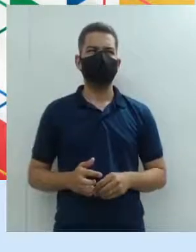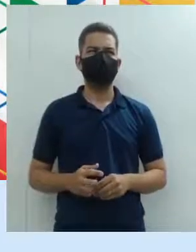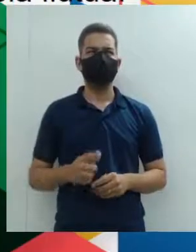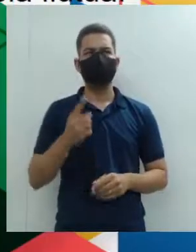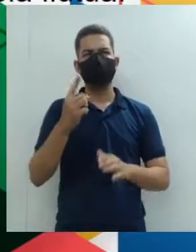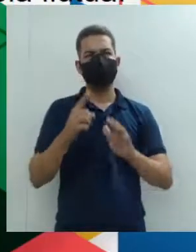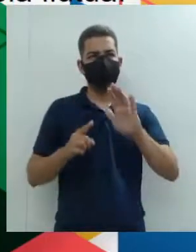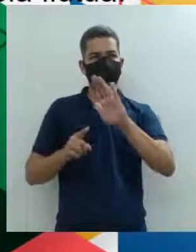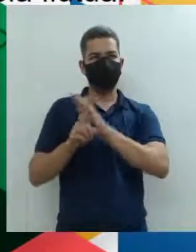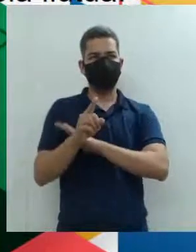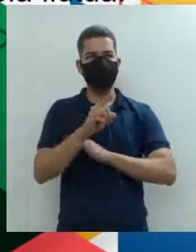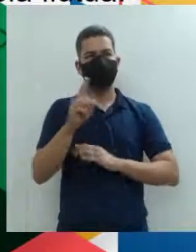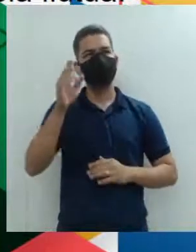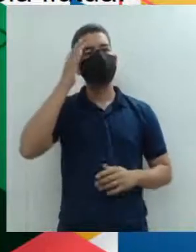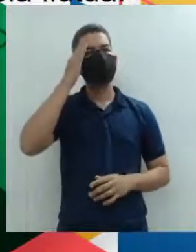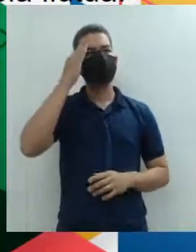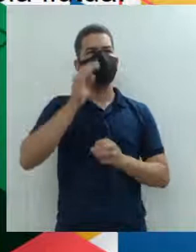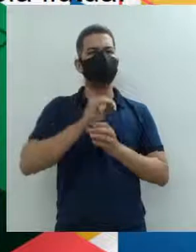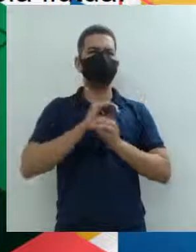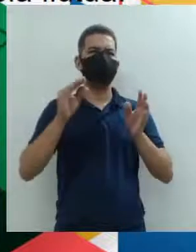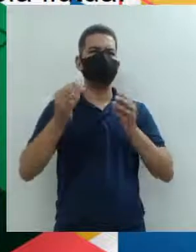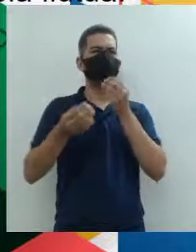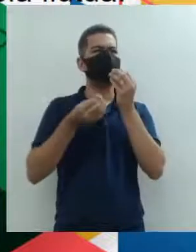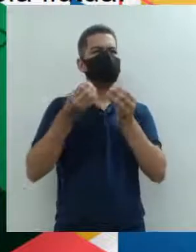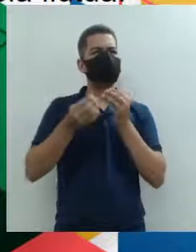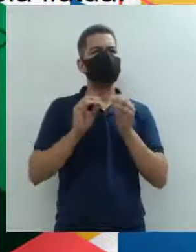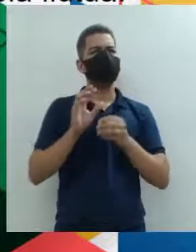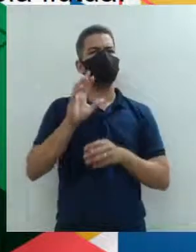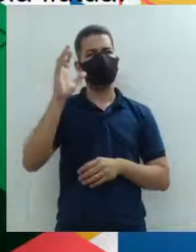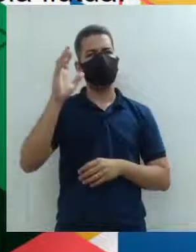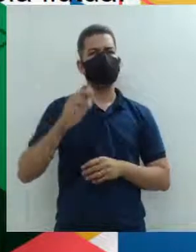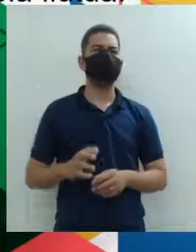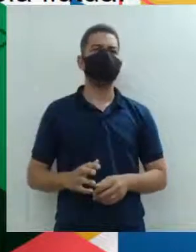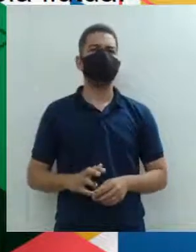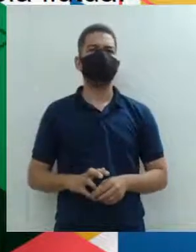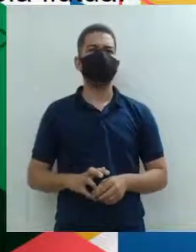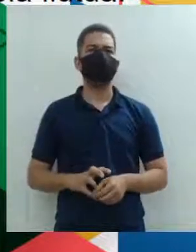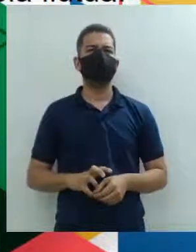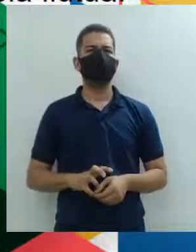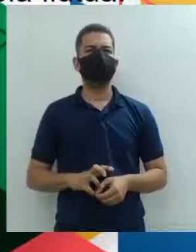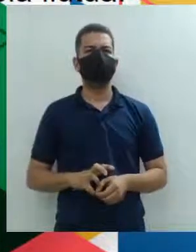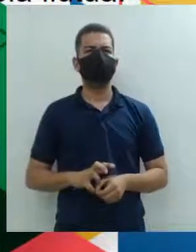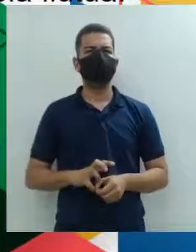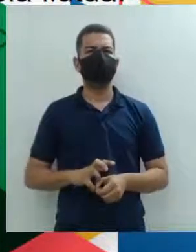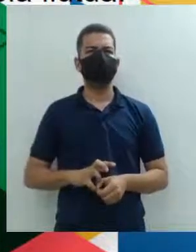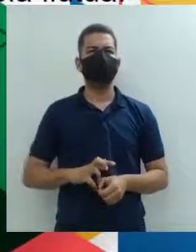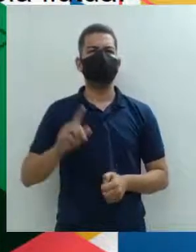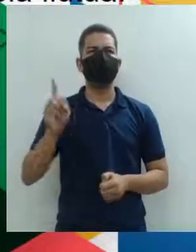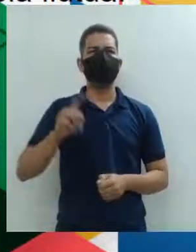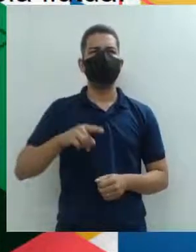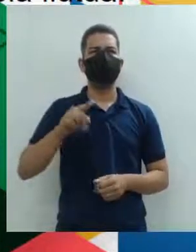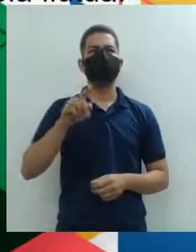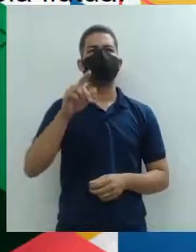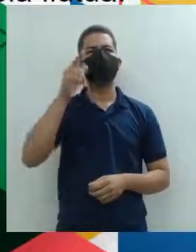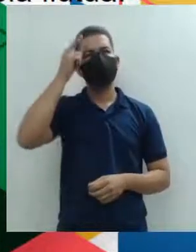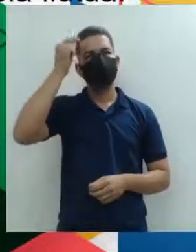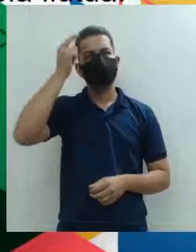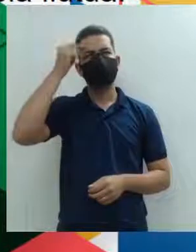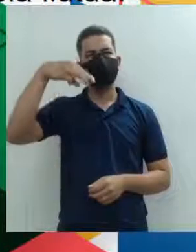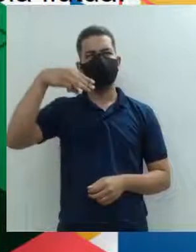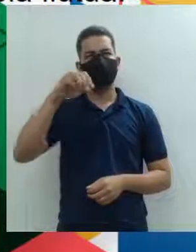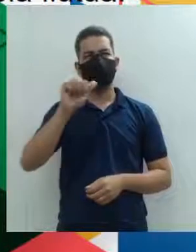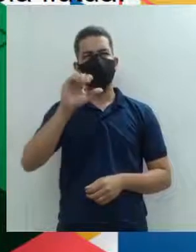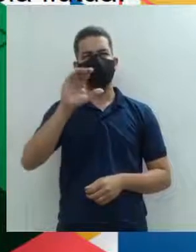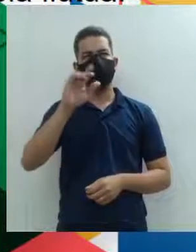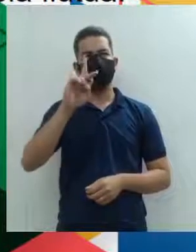questãozinha agora para a gente entender como acontecem esses processos, né? Uma questão lá da Mackenzie que diz assim: dos processos a seguir,